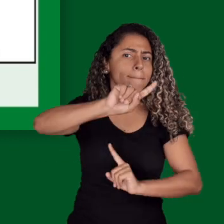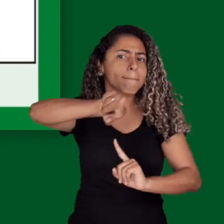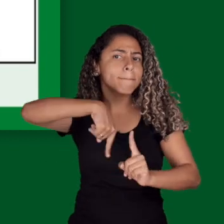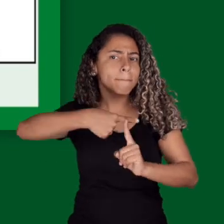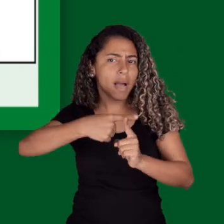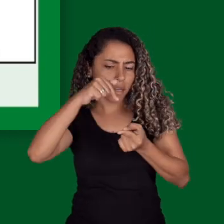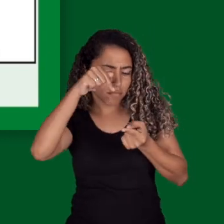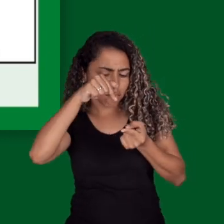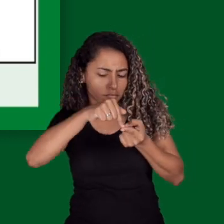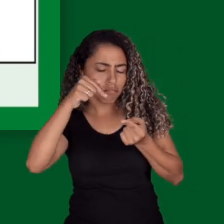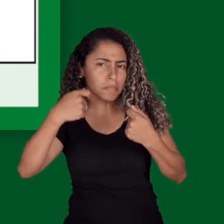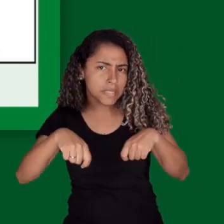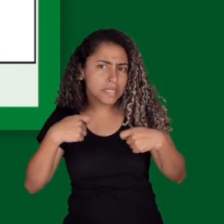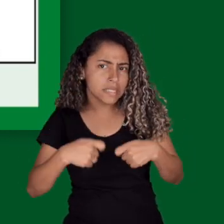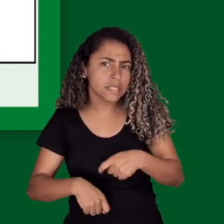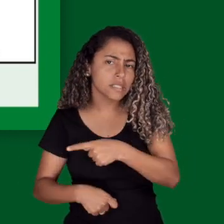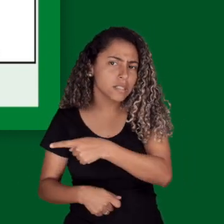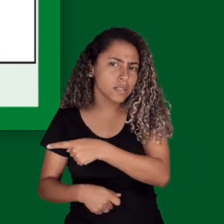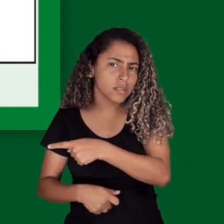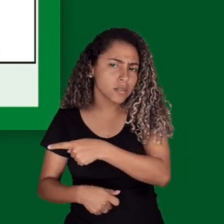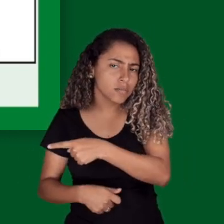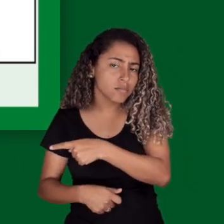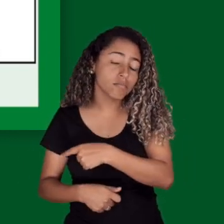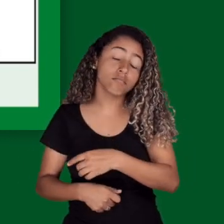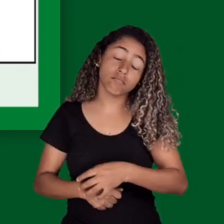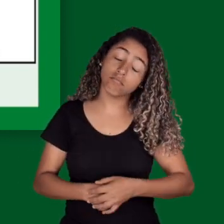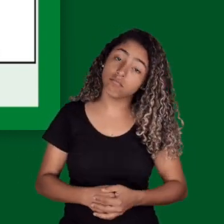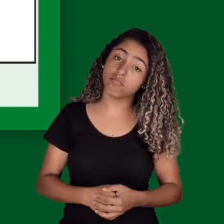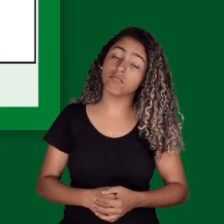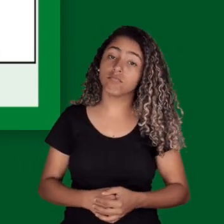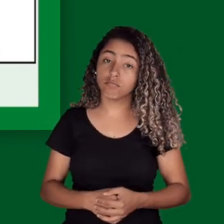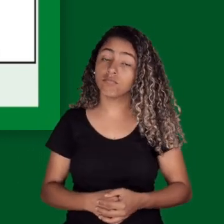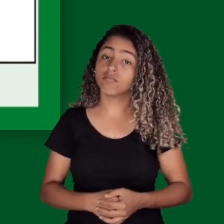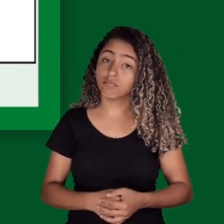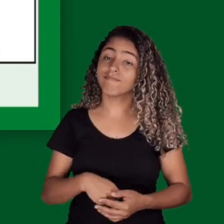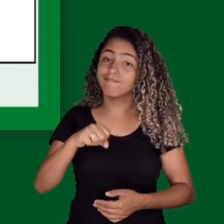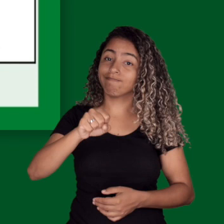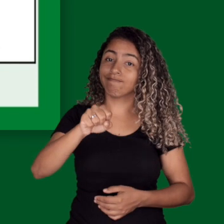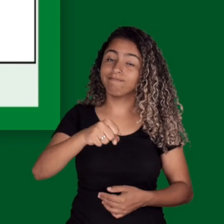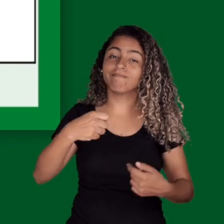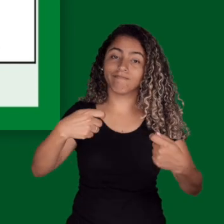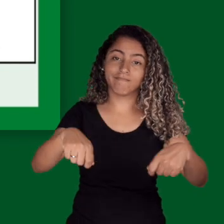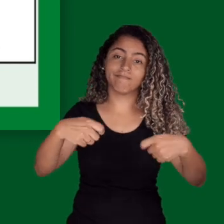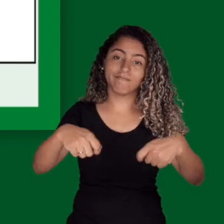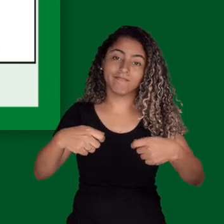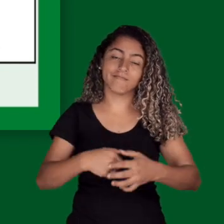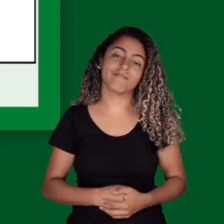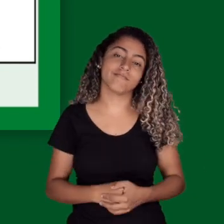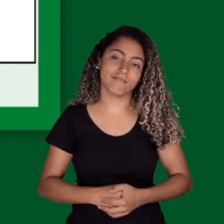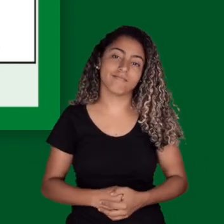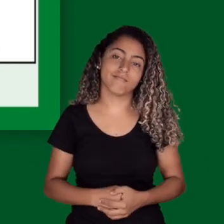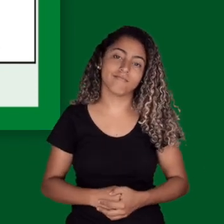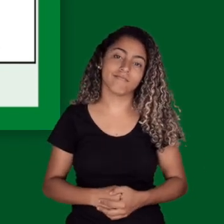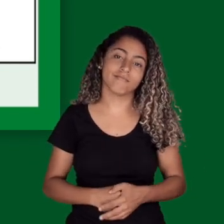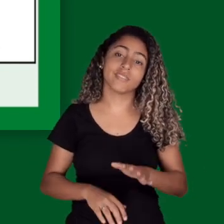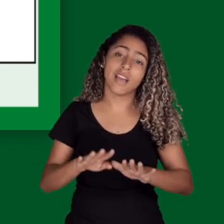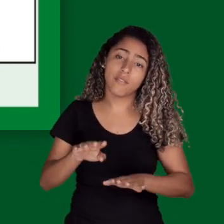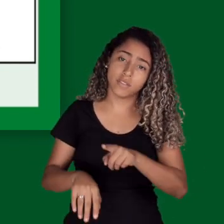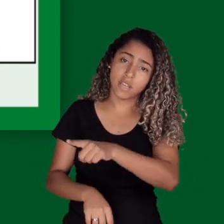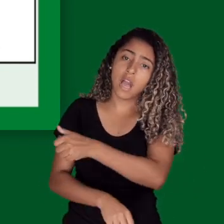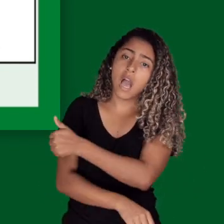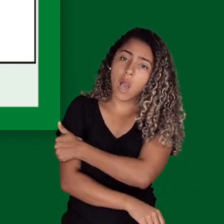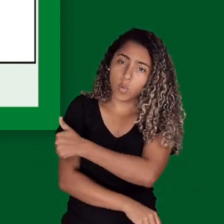dedo, mesmo utilizando o sensor de glicose? Então, é importante a gente entender que sim. Então, muitas vezes,